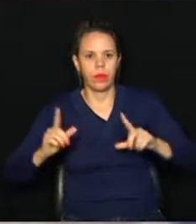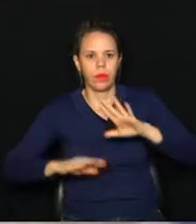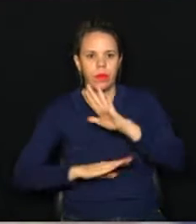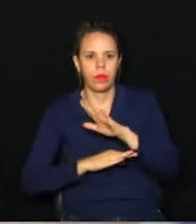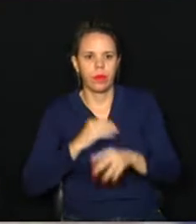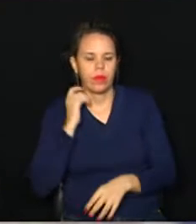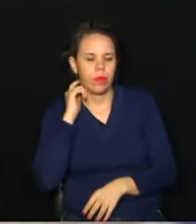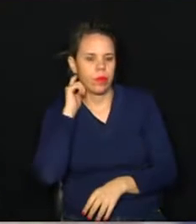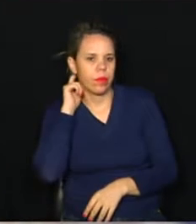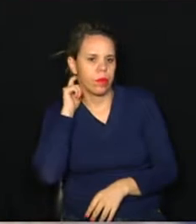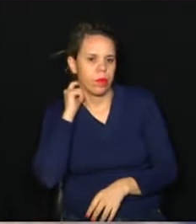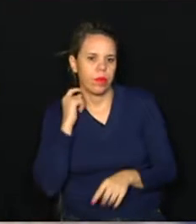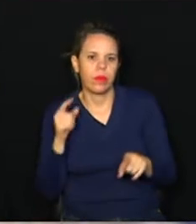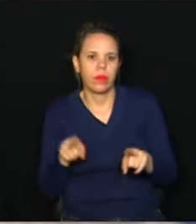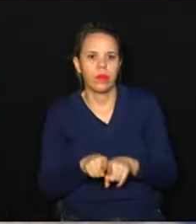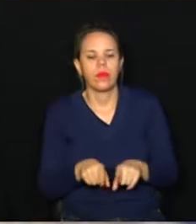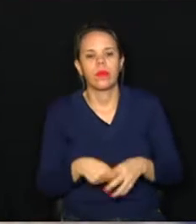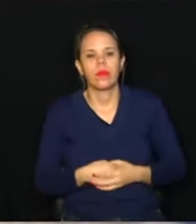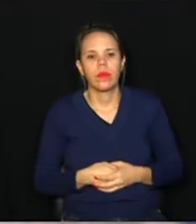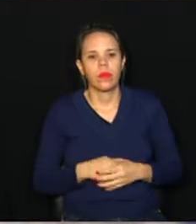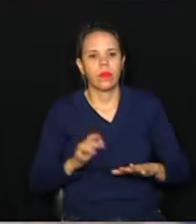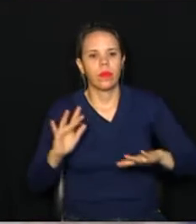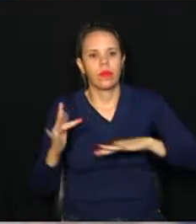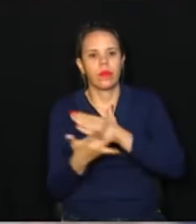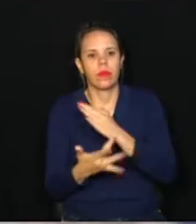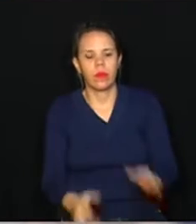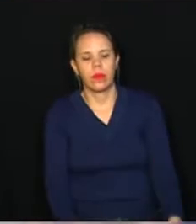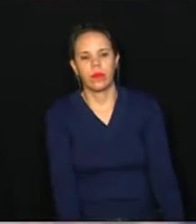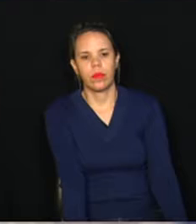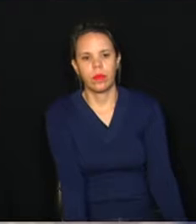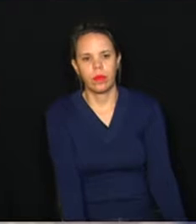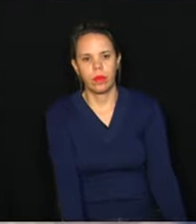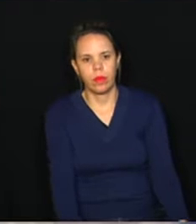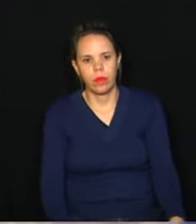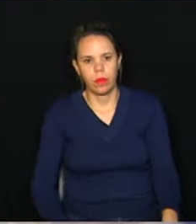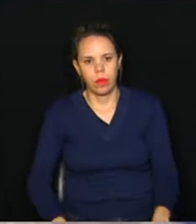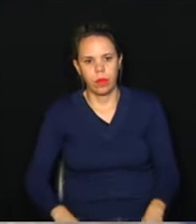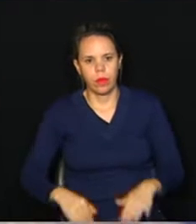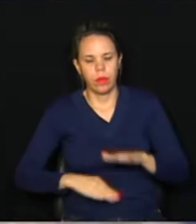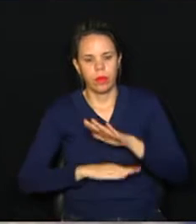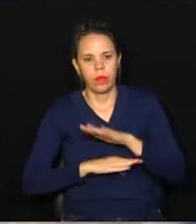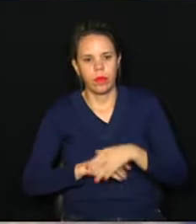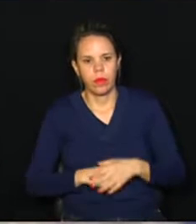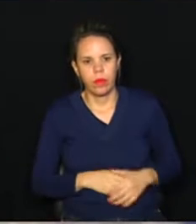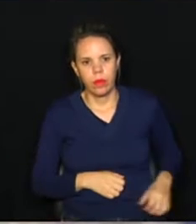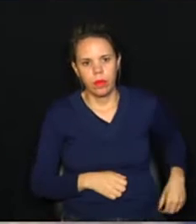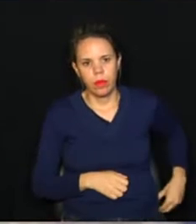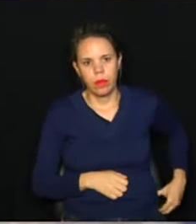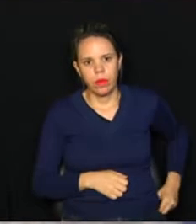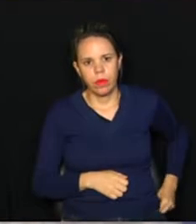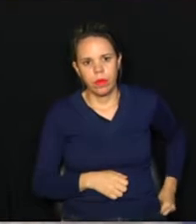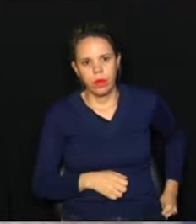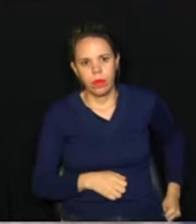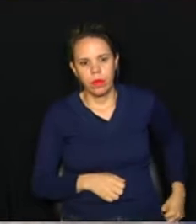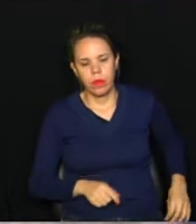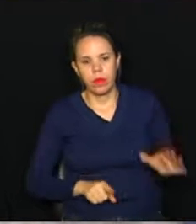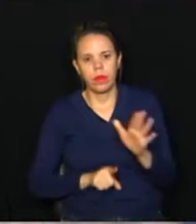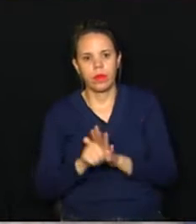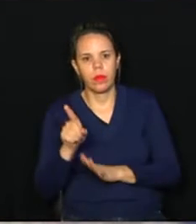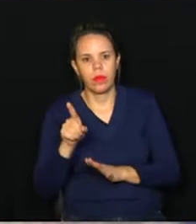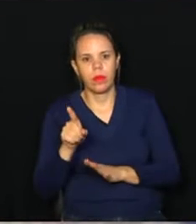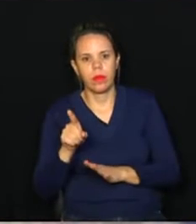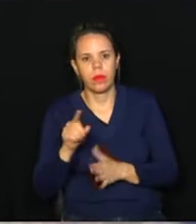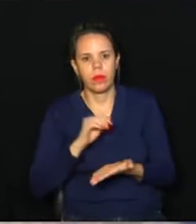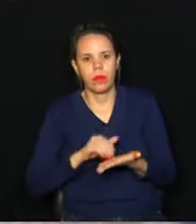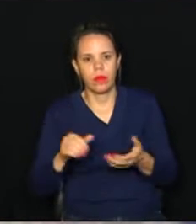Câmara e também nas redes sociais da Câmara de Campinas. Eu até pergunto aqui ao cerimonial se está